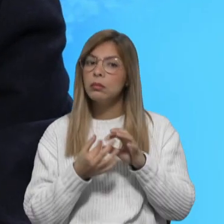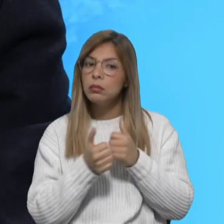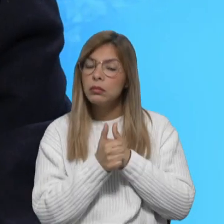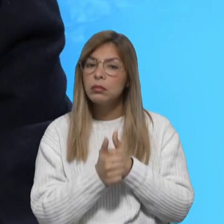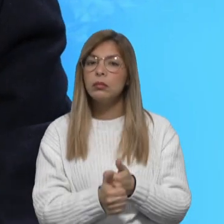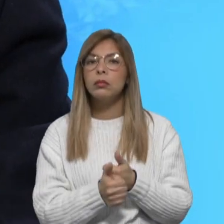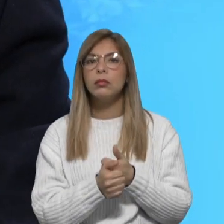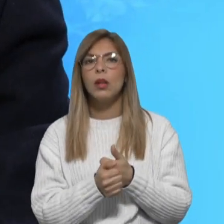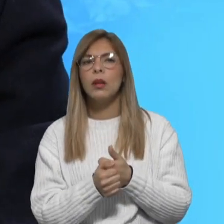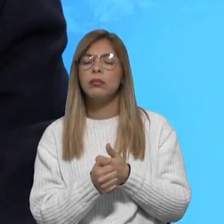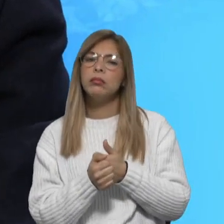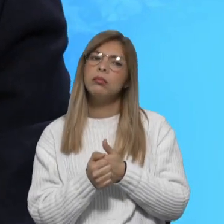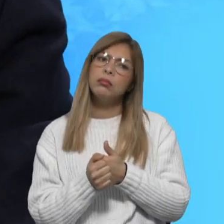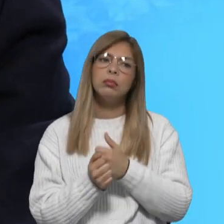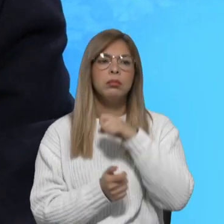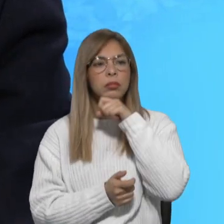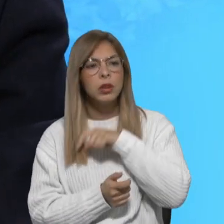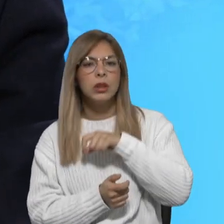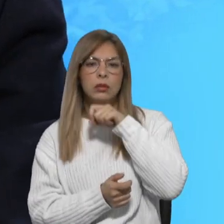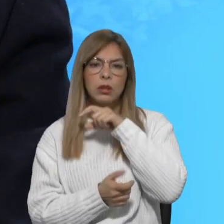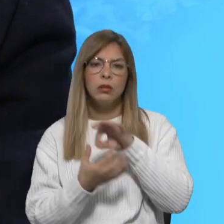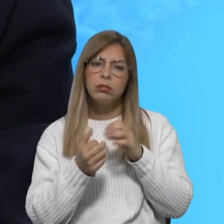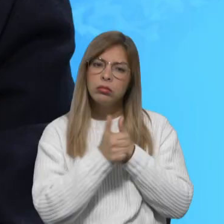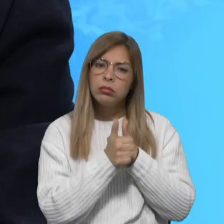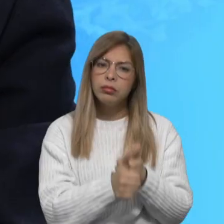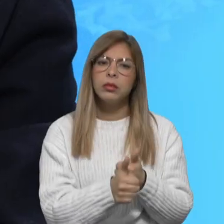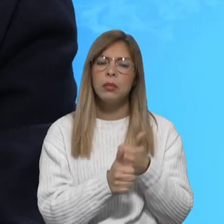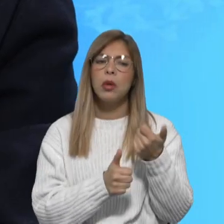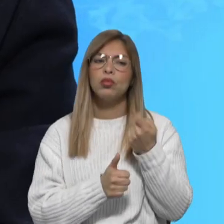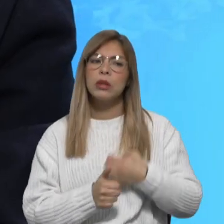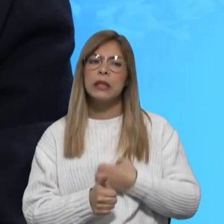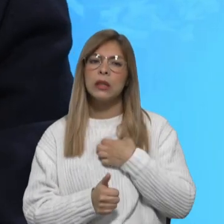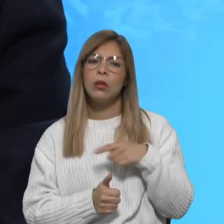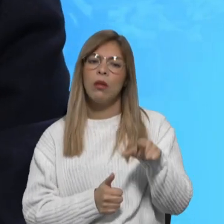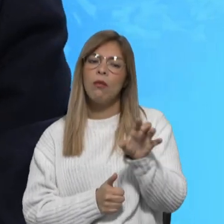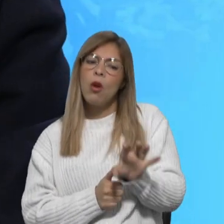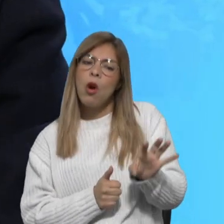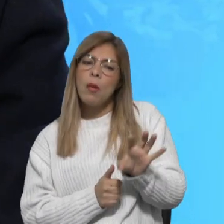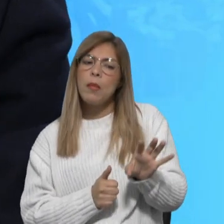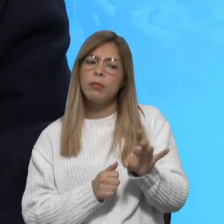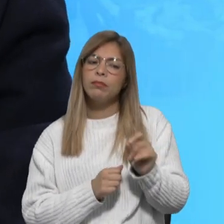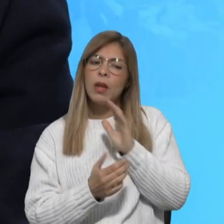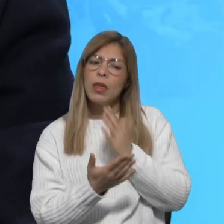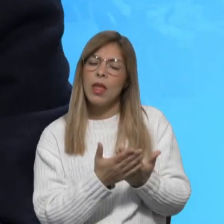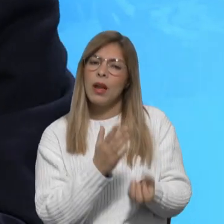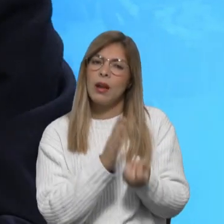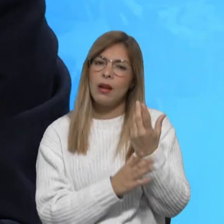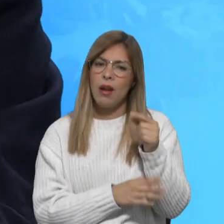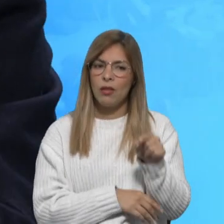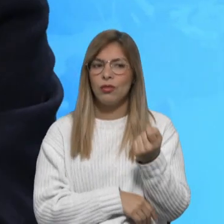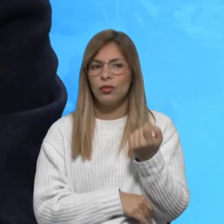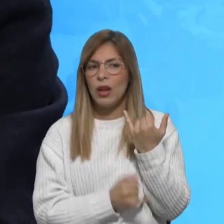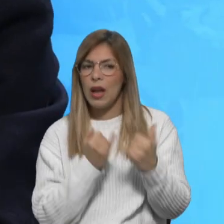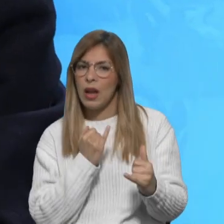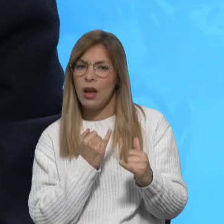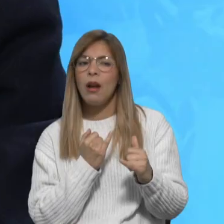que se associam a esta ideia e que, de alguma forma, começam a pensar que é preciso criar regras